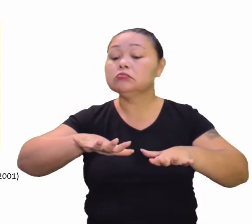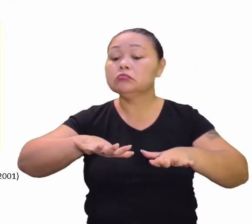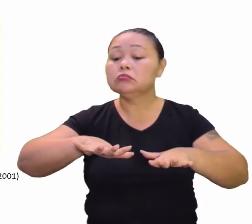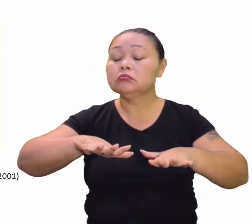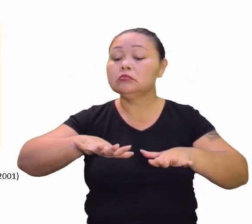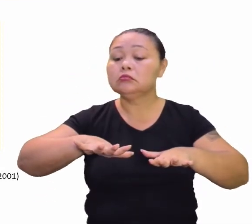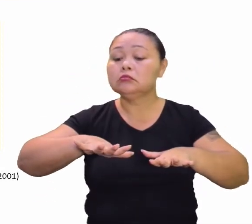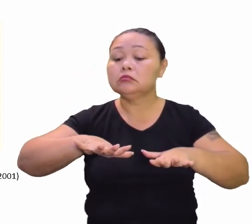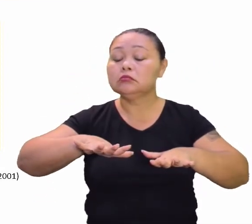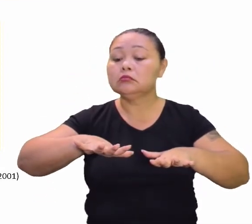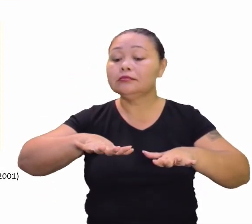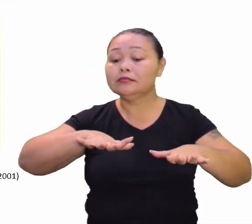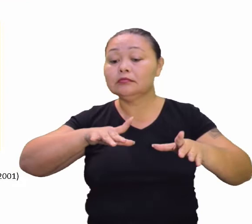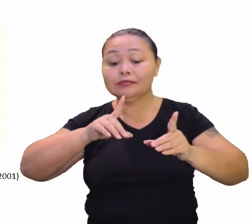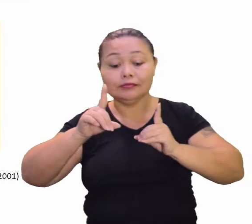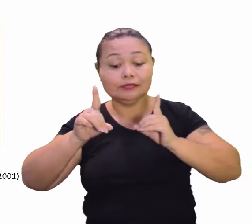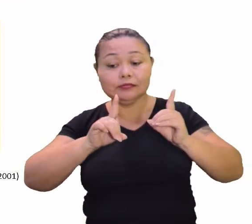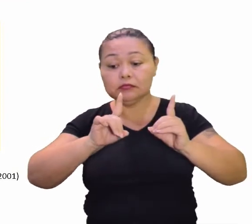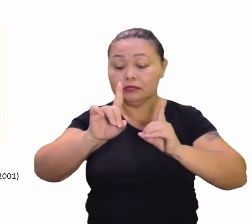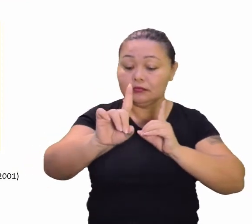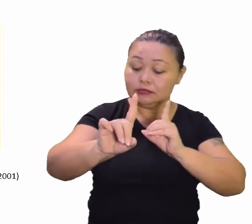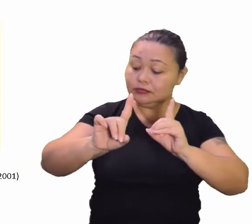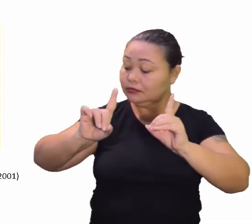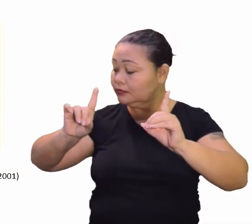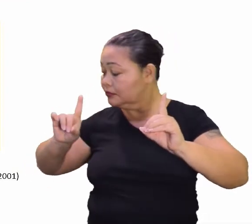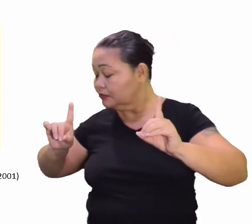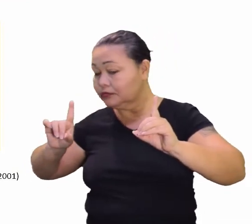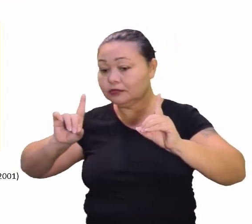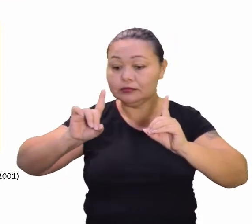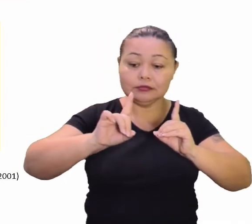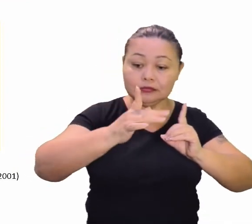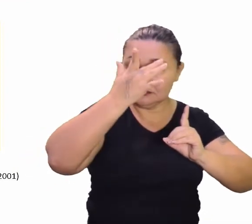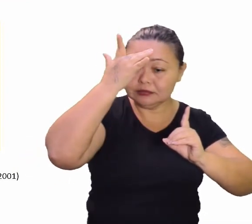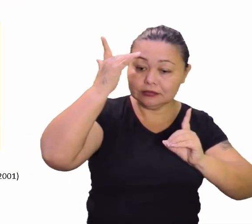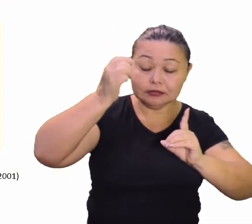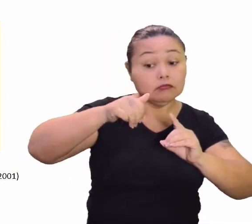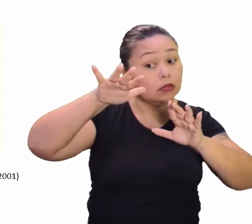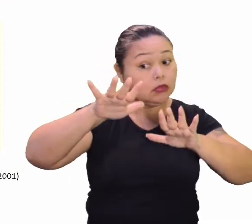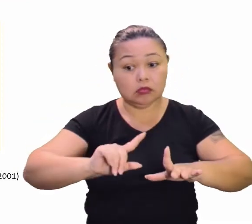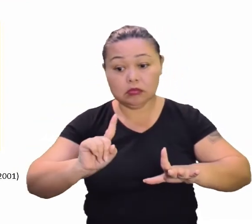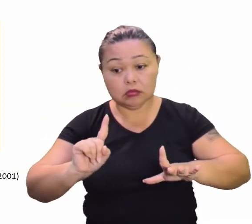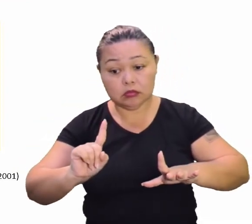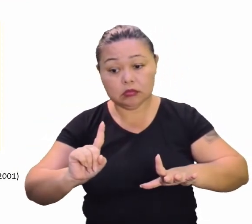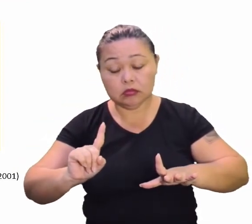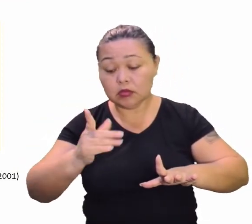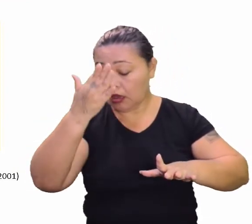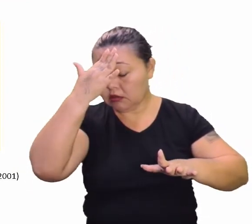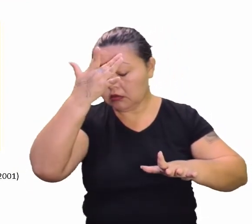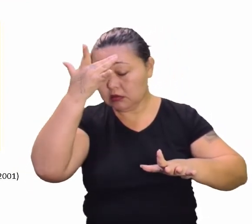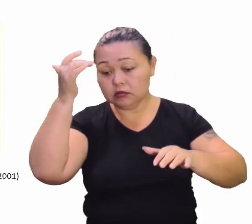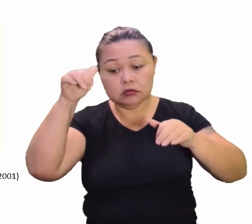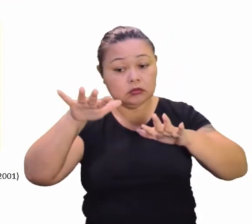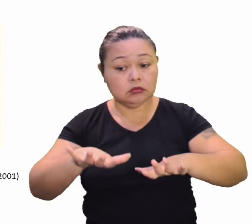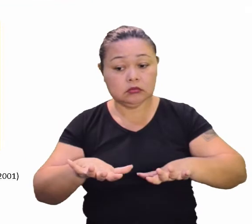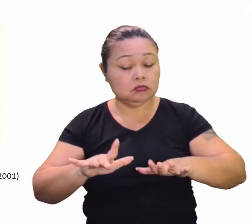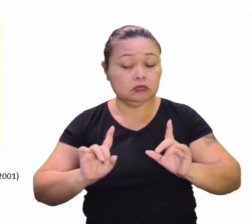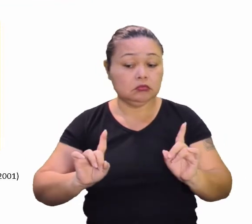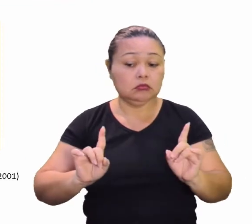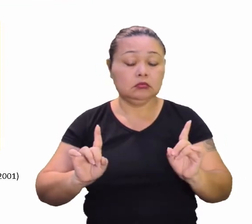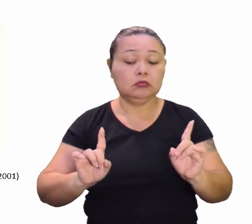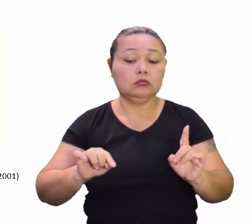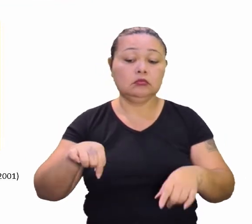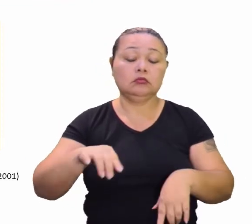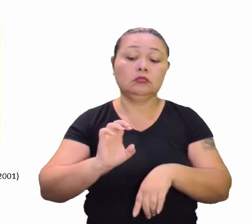ser uma dinâmica migratória de vai e volta. Mas não fixou essas